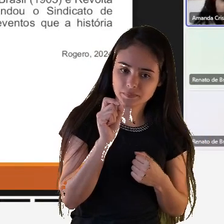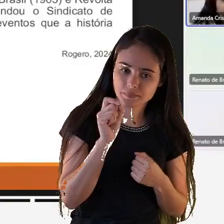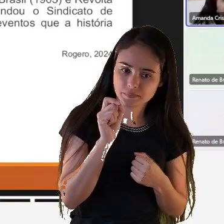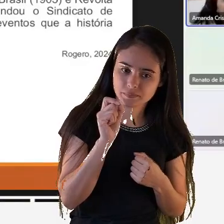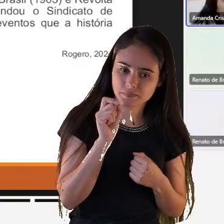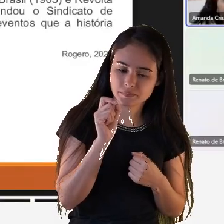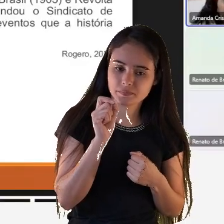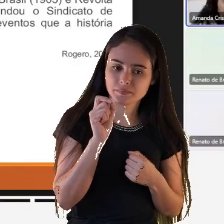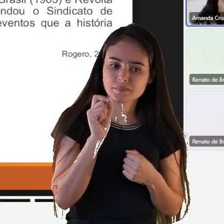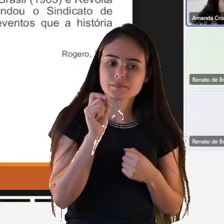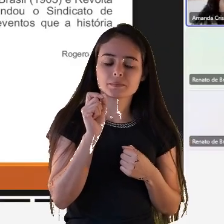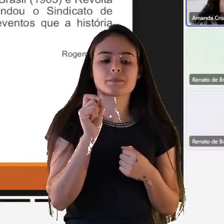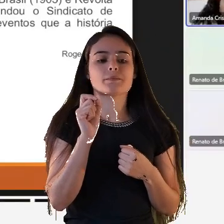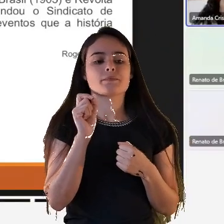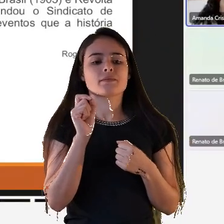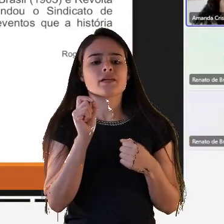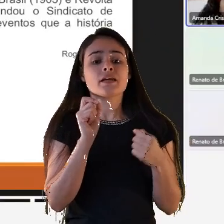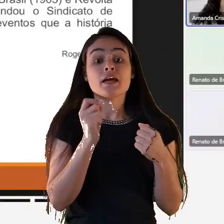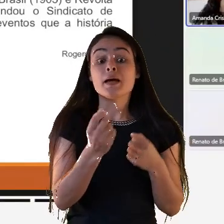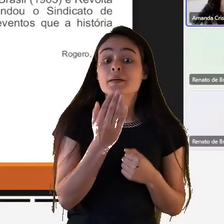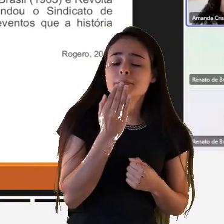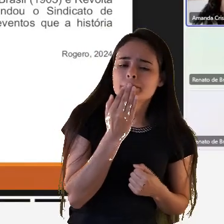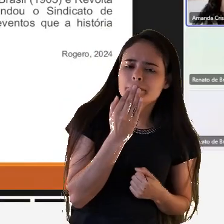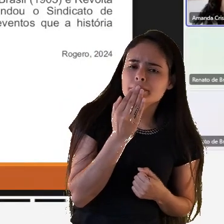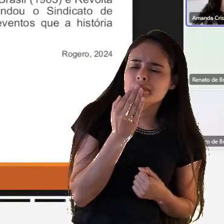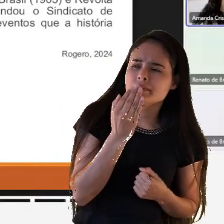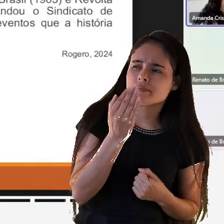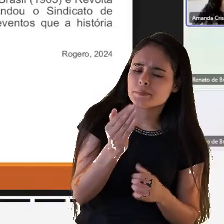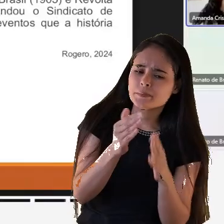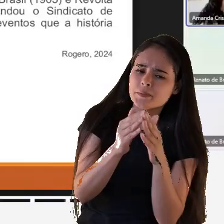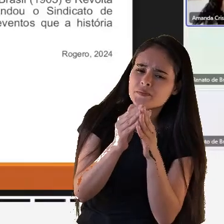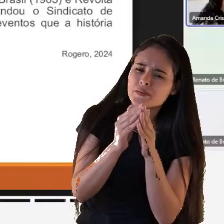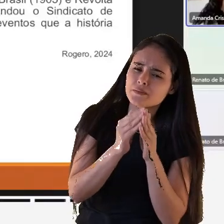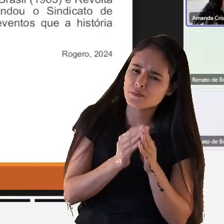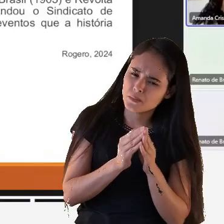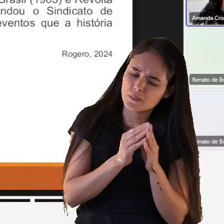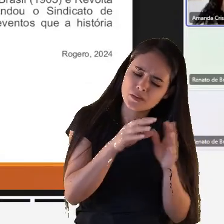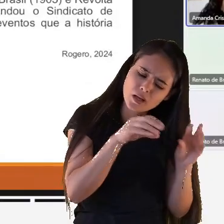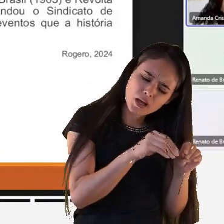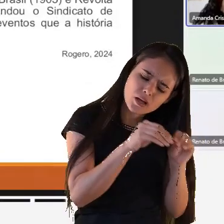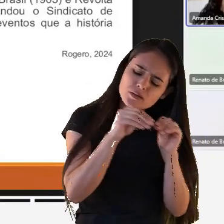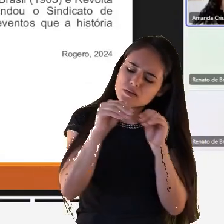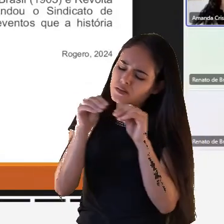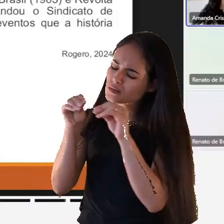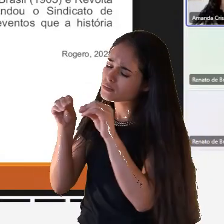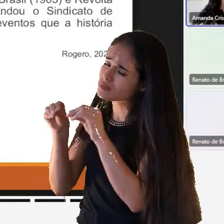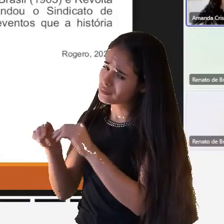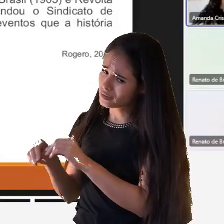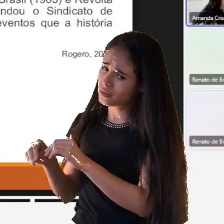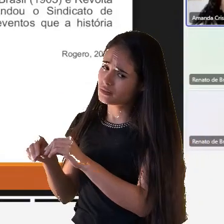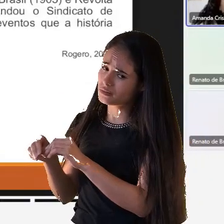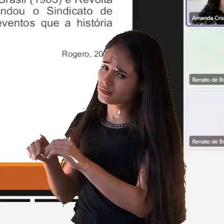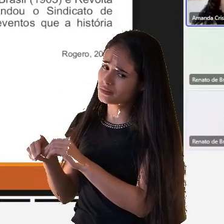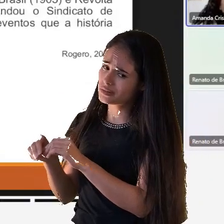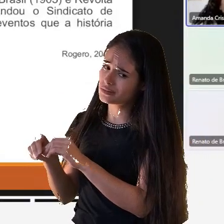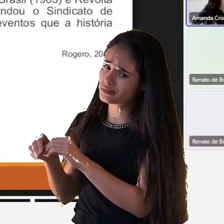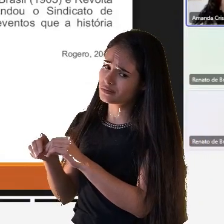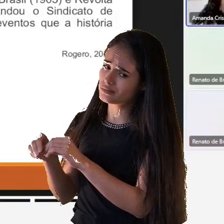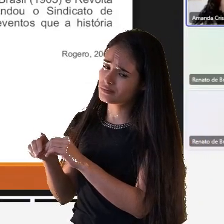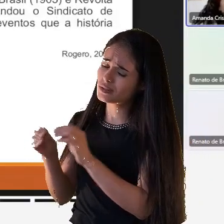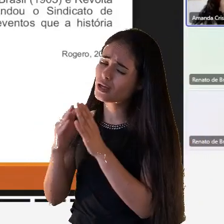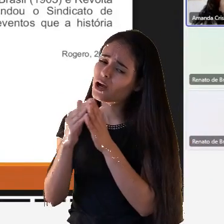o seu retorno, né, pedindo o seu retorno para a fazenda que ela morava antes, para